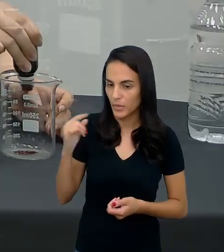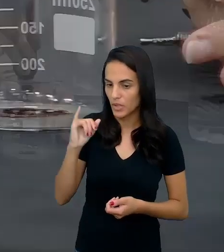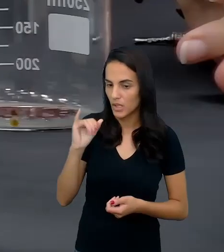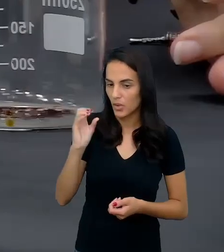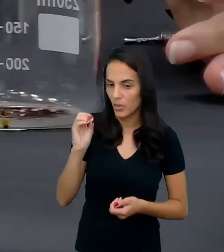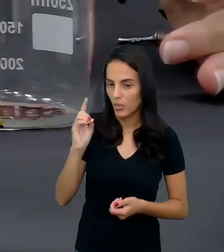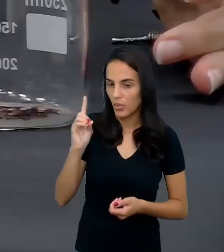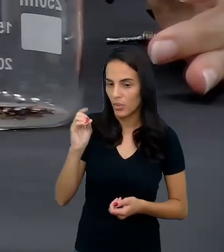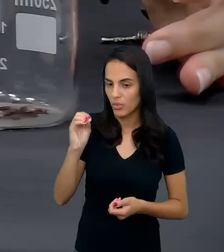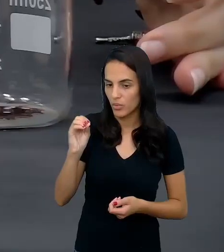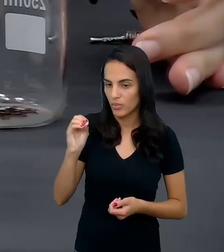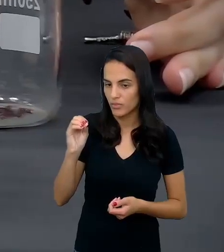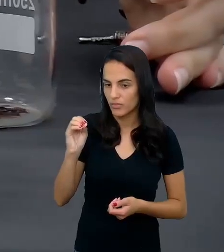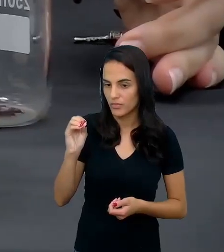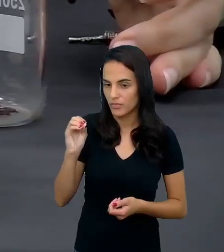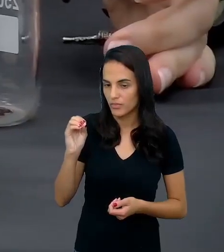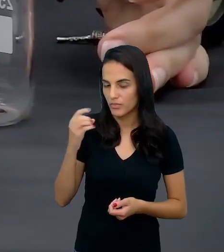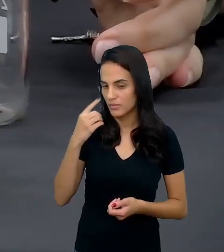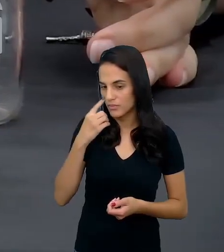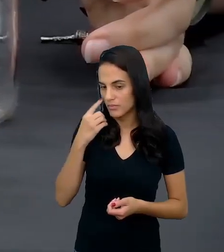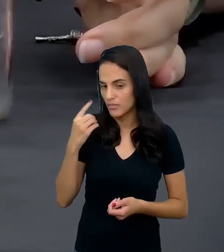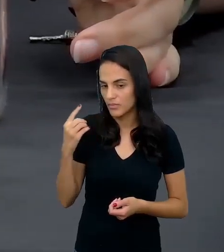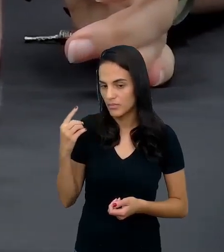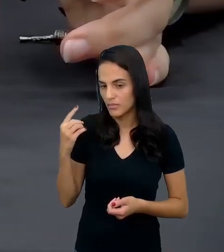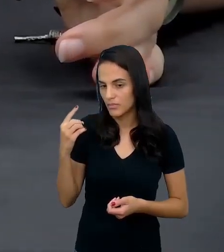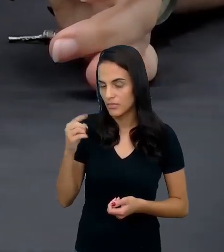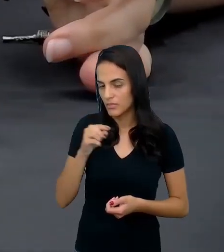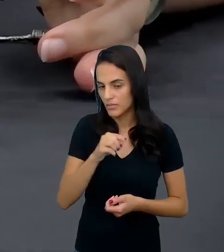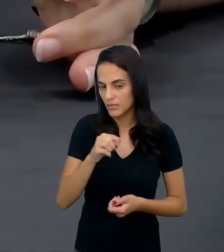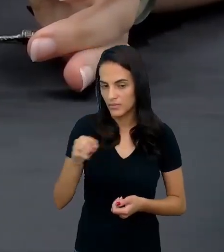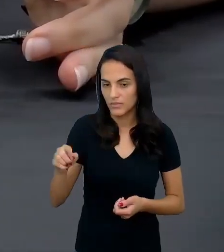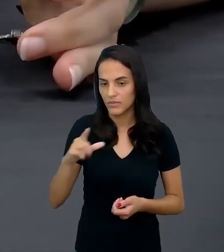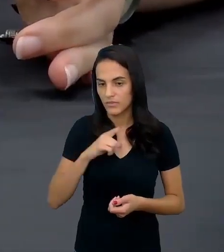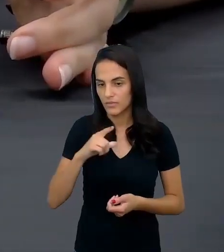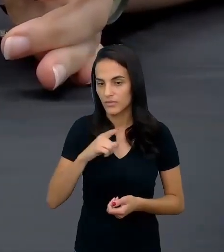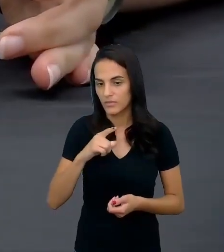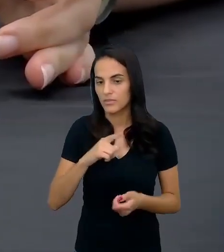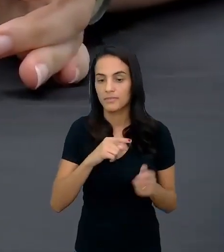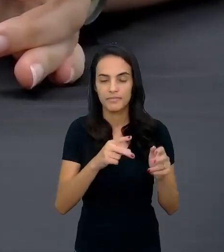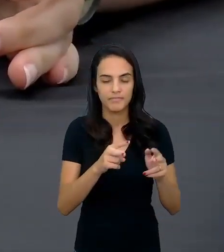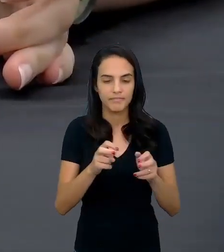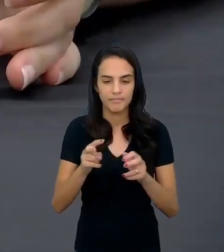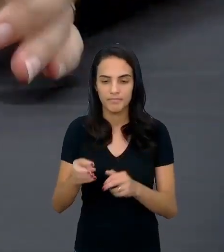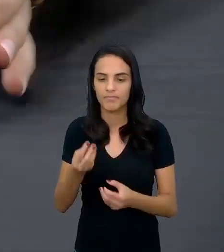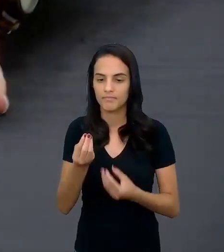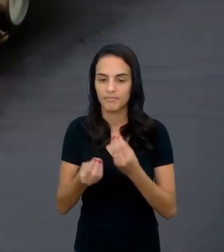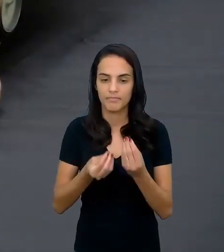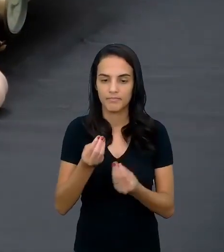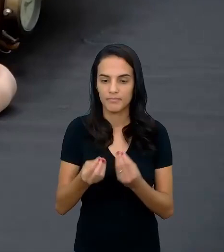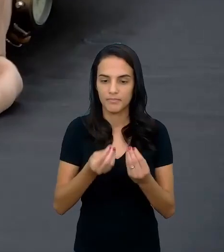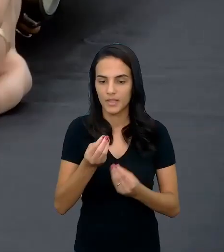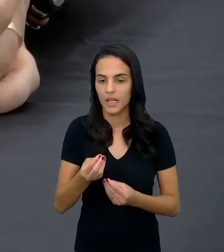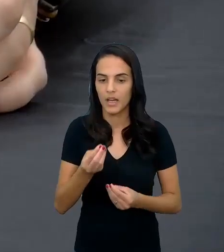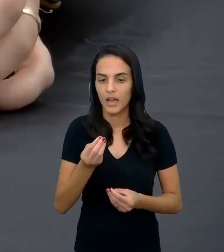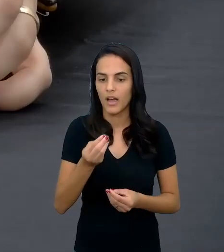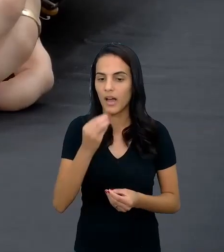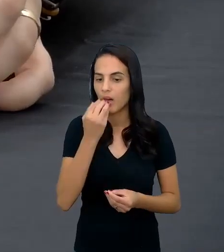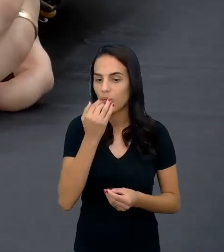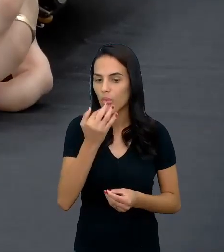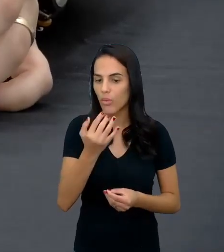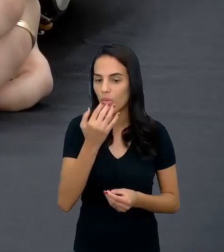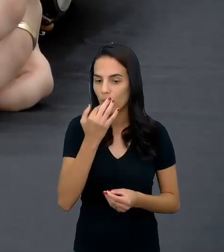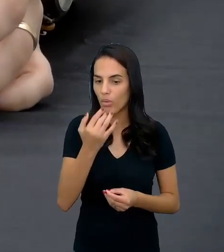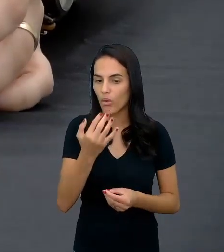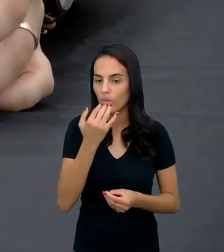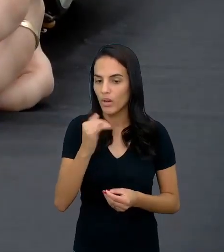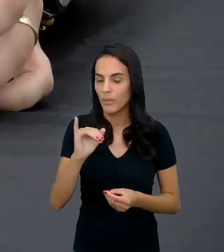iodo nesse becker vazio, para que vocês tenham uma noção de como é a cor do iodo, tá? Então aqui,